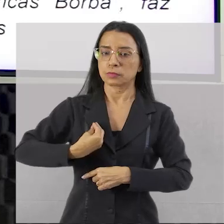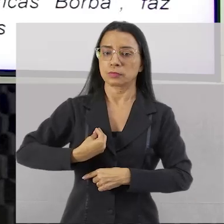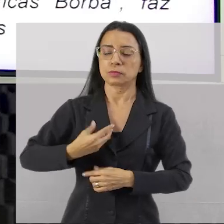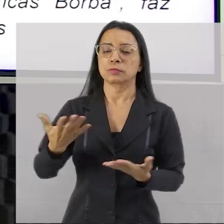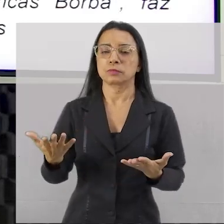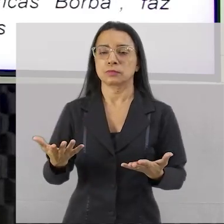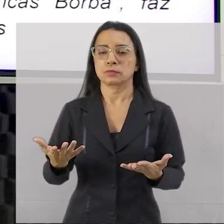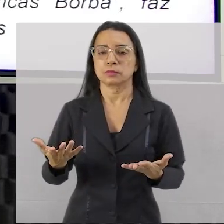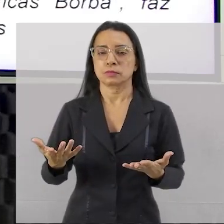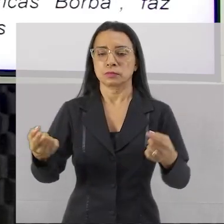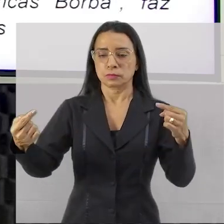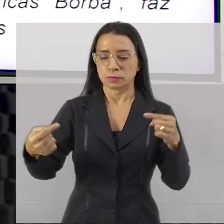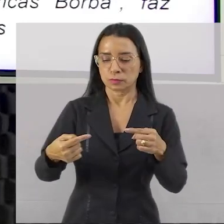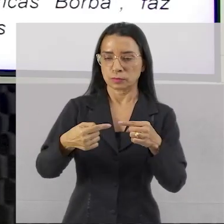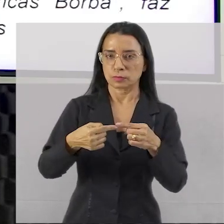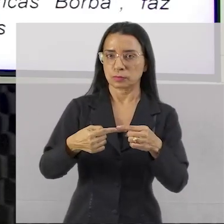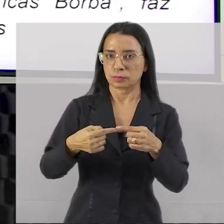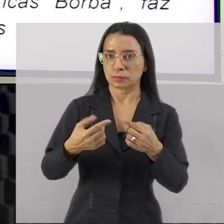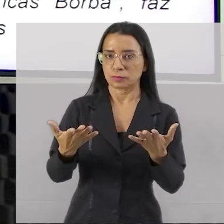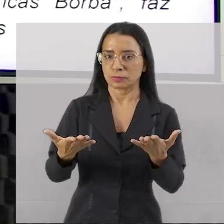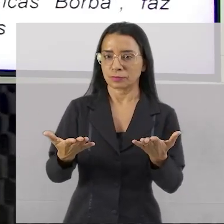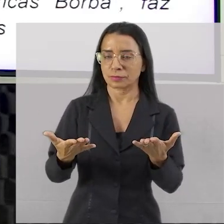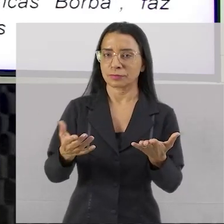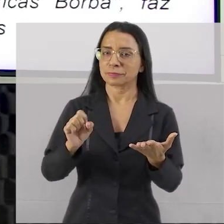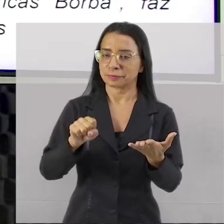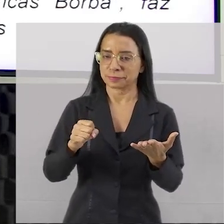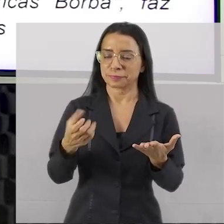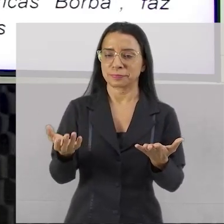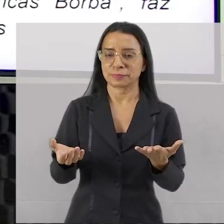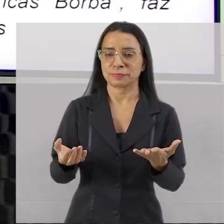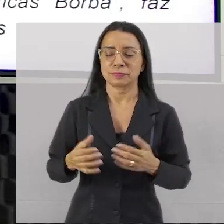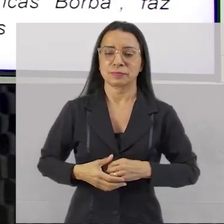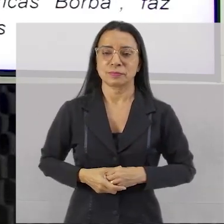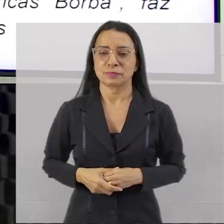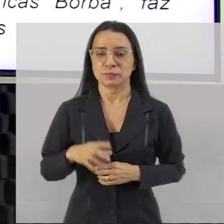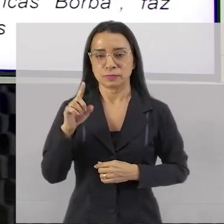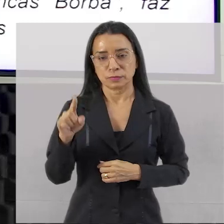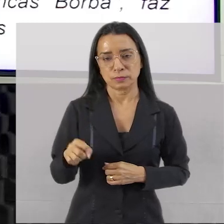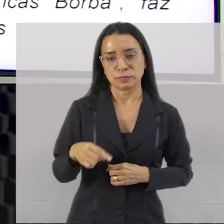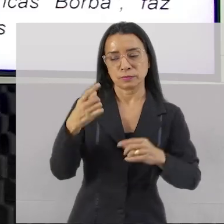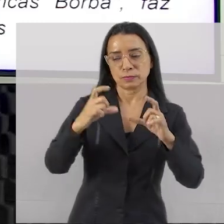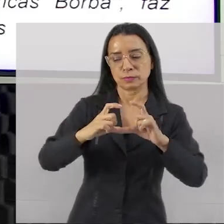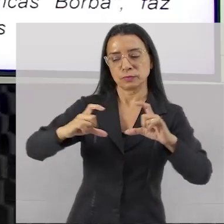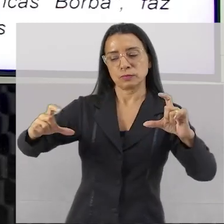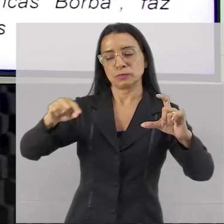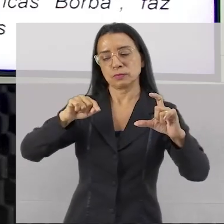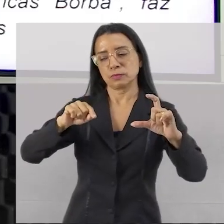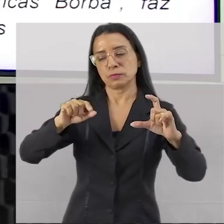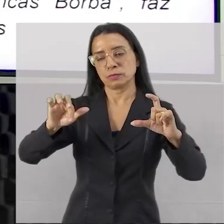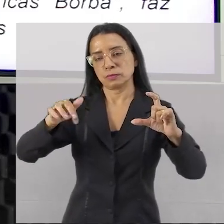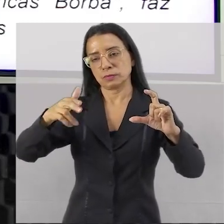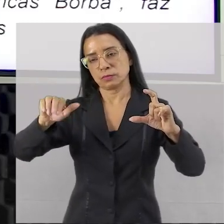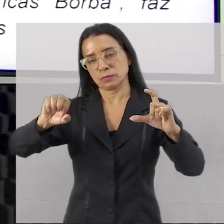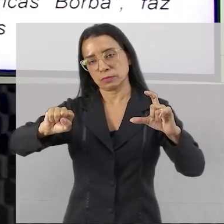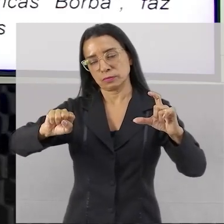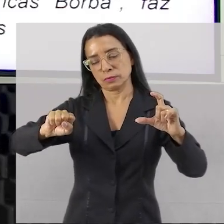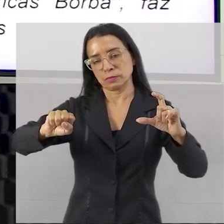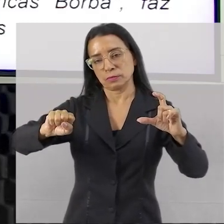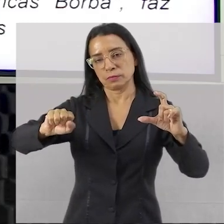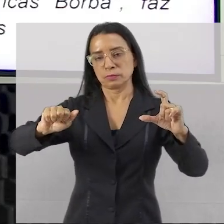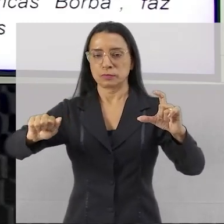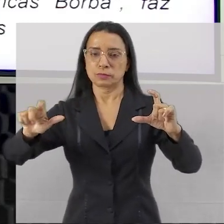comigo? Concorda, né? Beleza. Bem, após o tópico frasal, é interessante